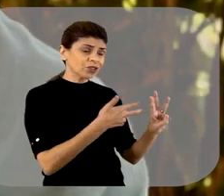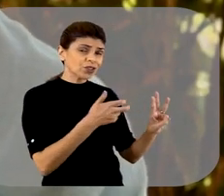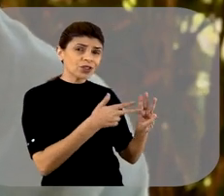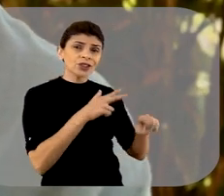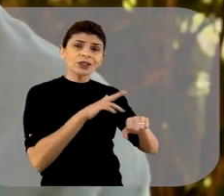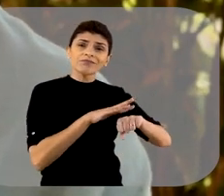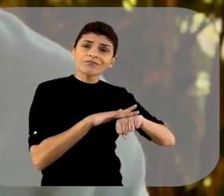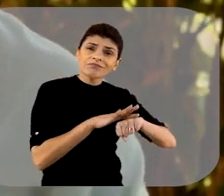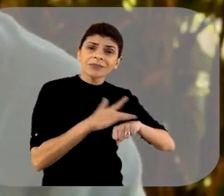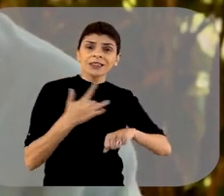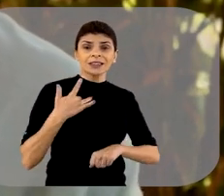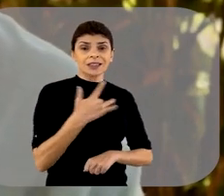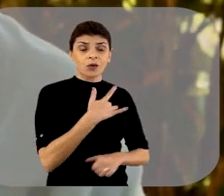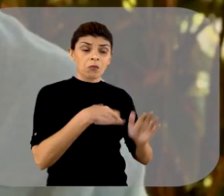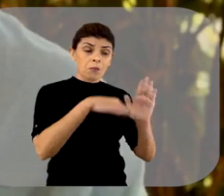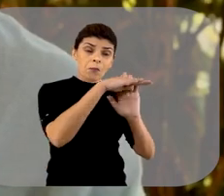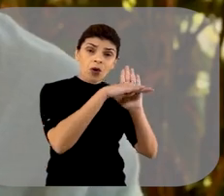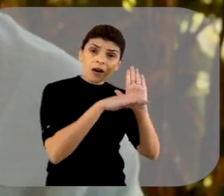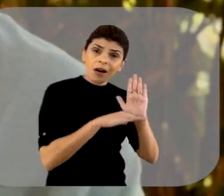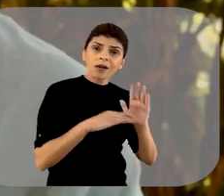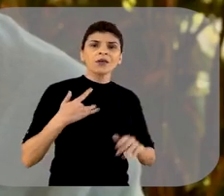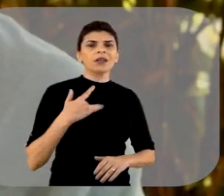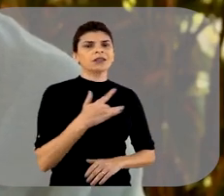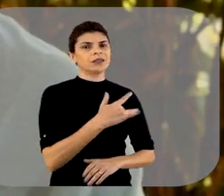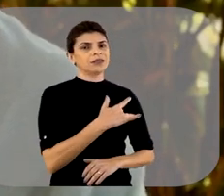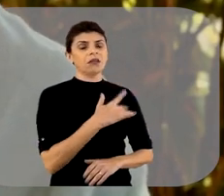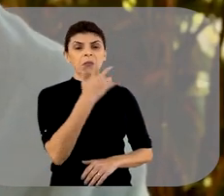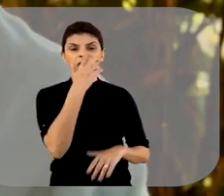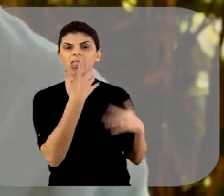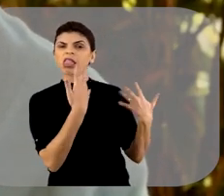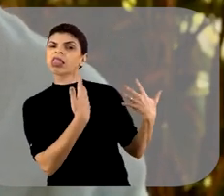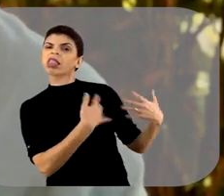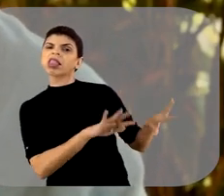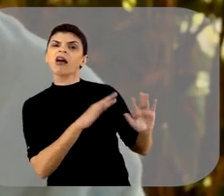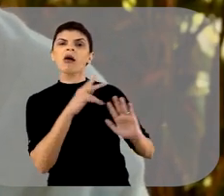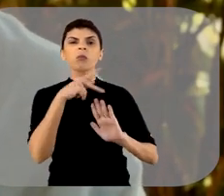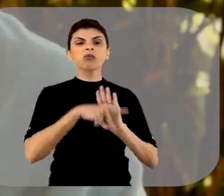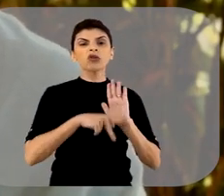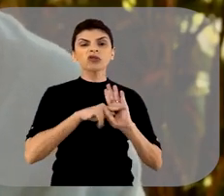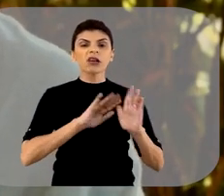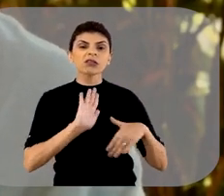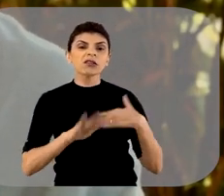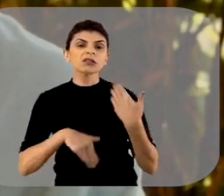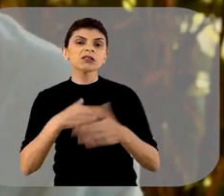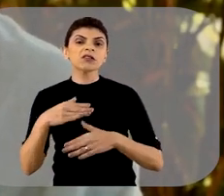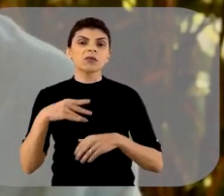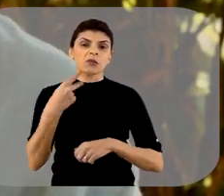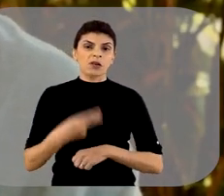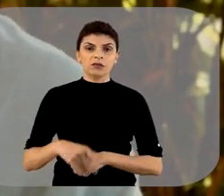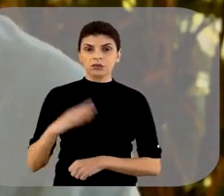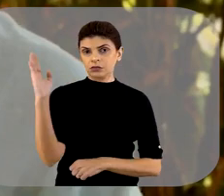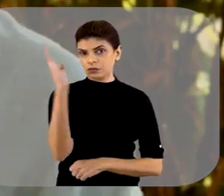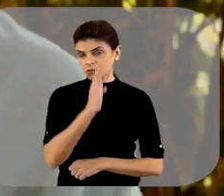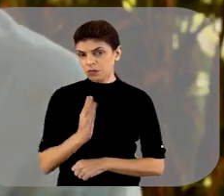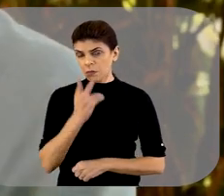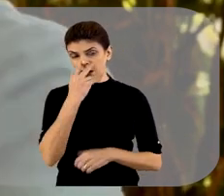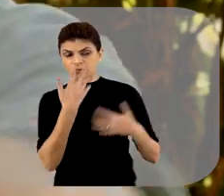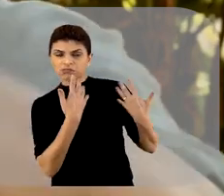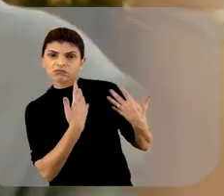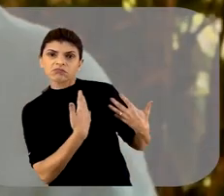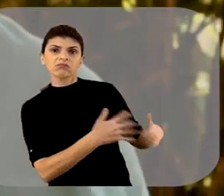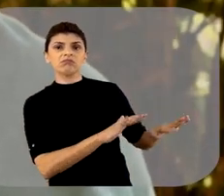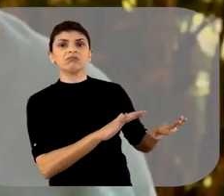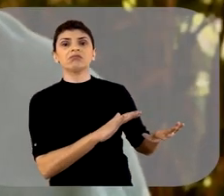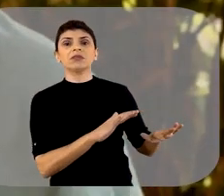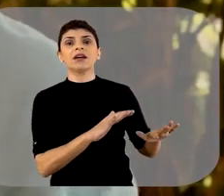do indígena e os programas de saúde são à mercê dos projetos de desenvolvimento do país. Então,